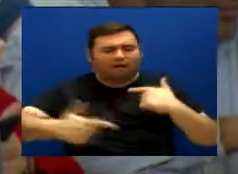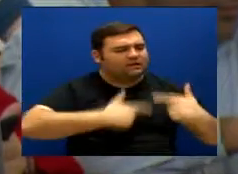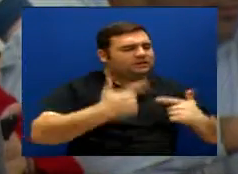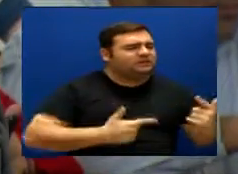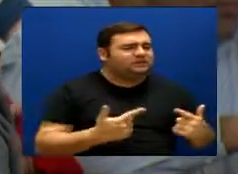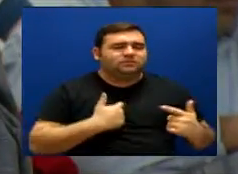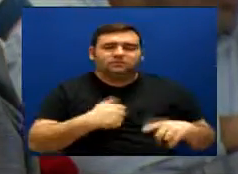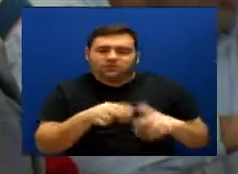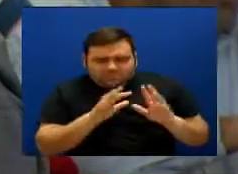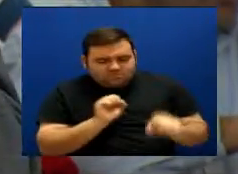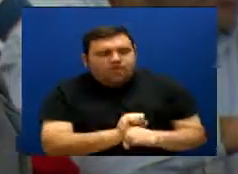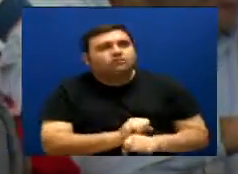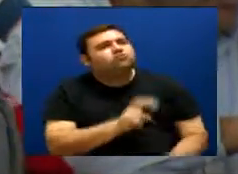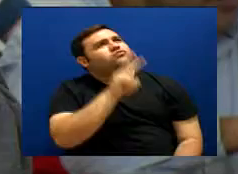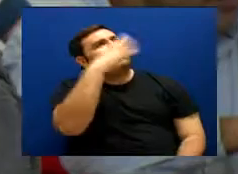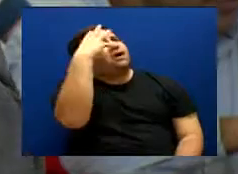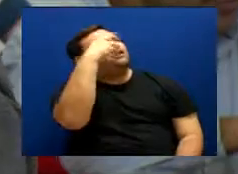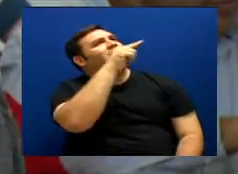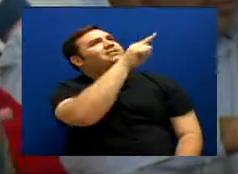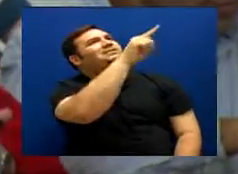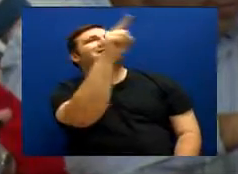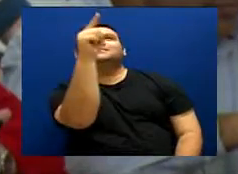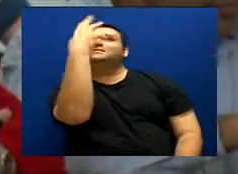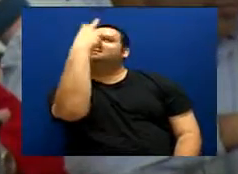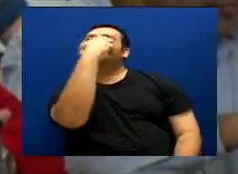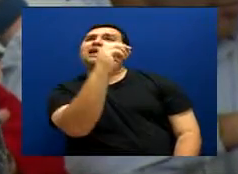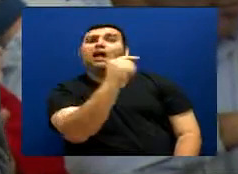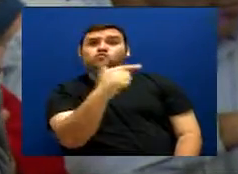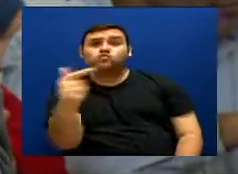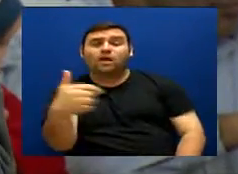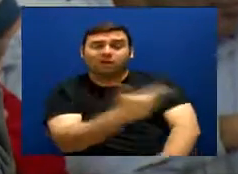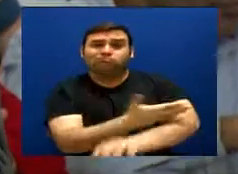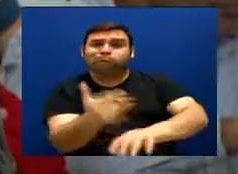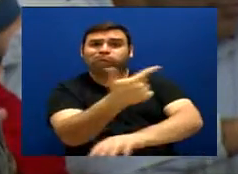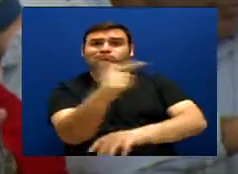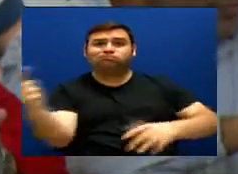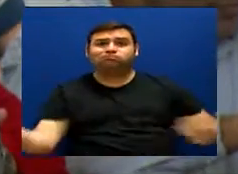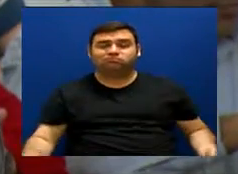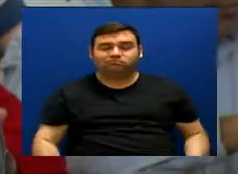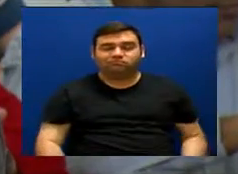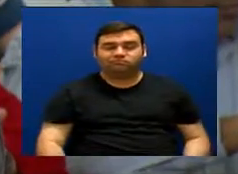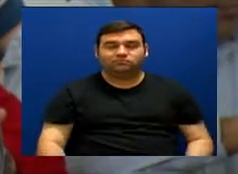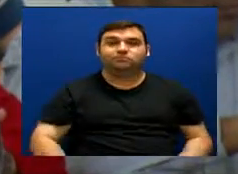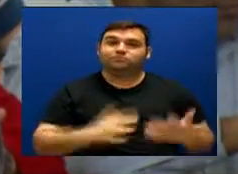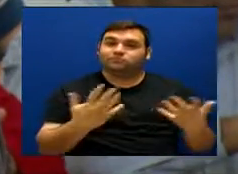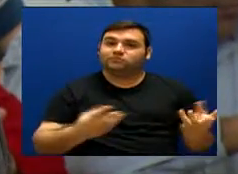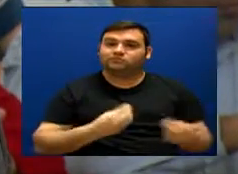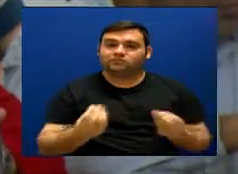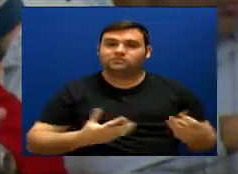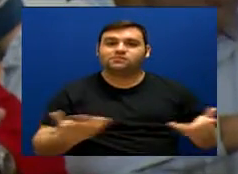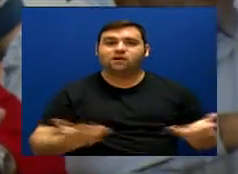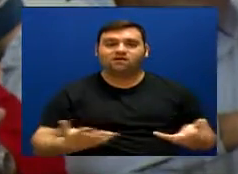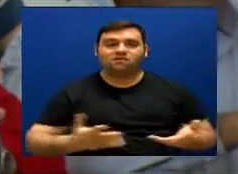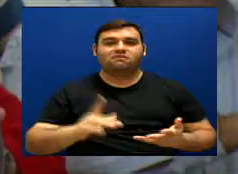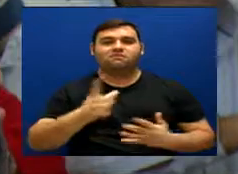e não observam as belezas, a riqueza que existe em seu redor, né? Então fica